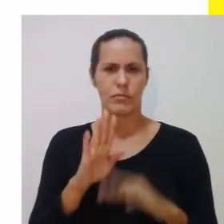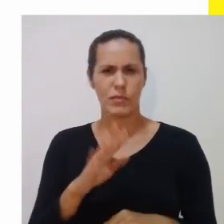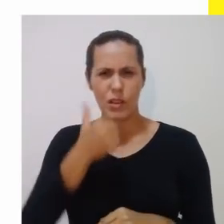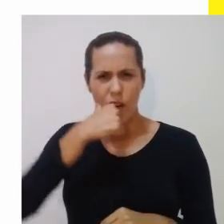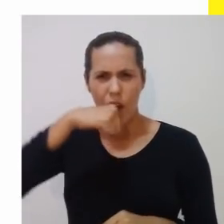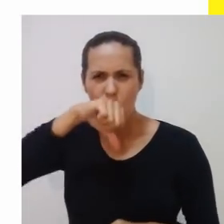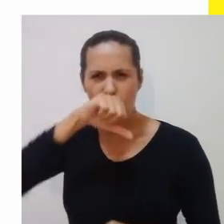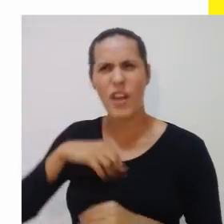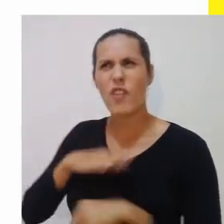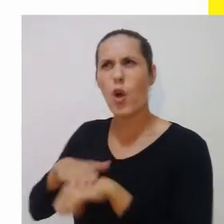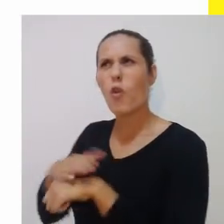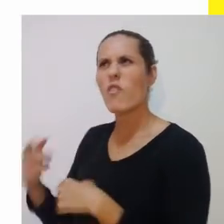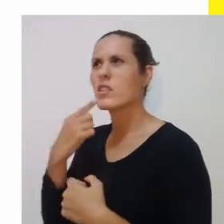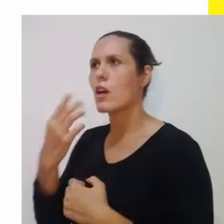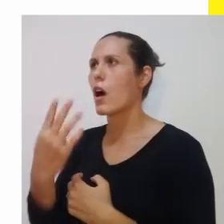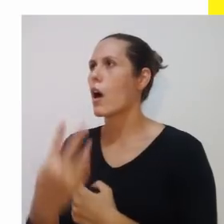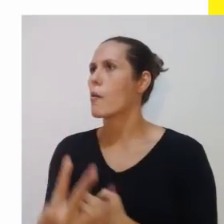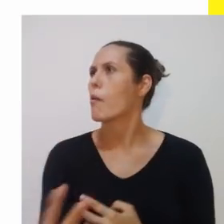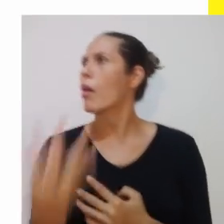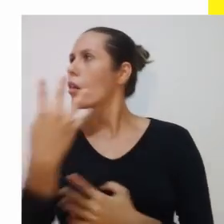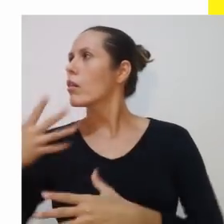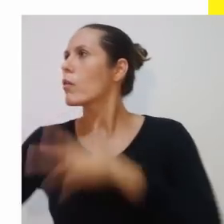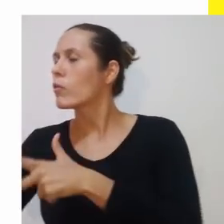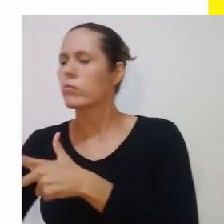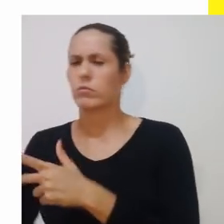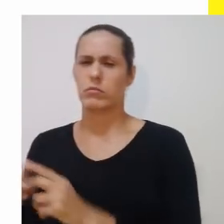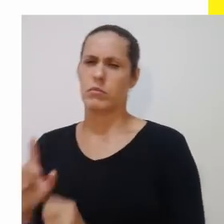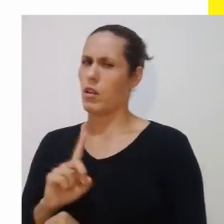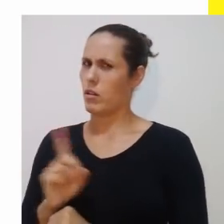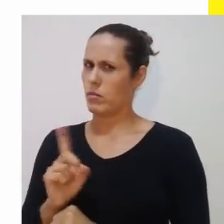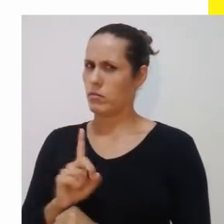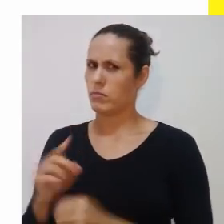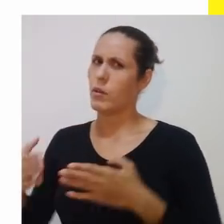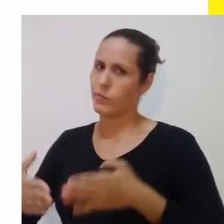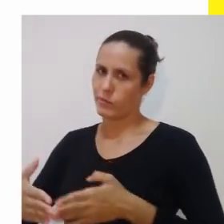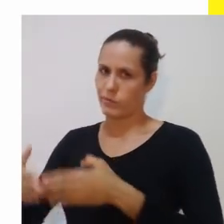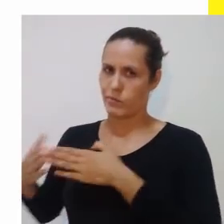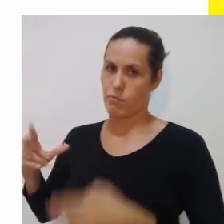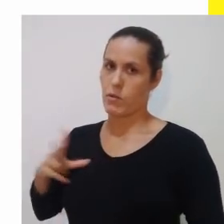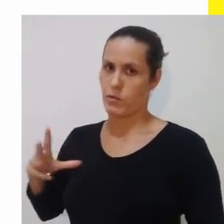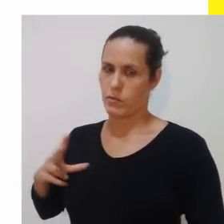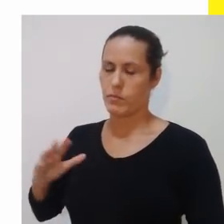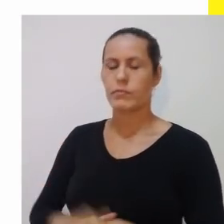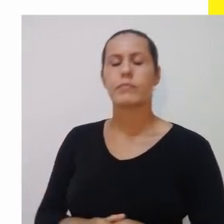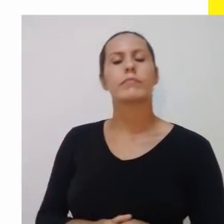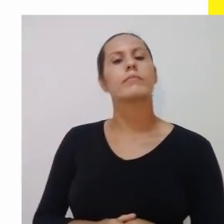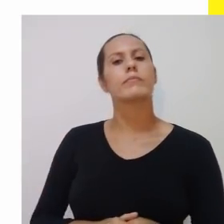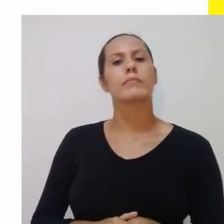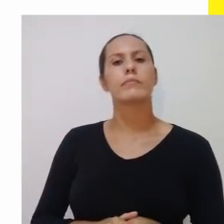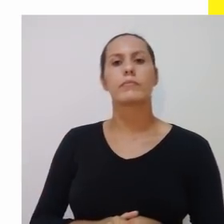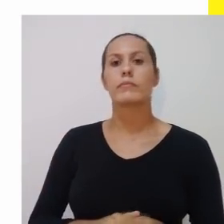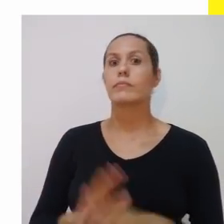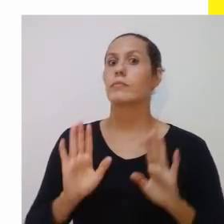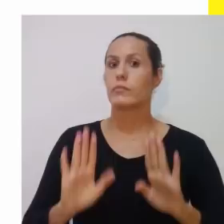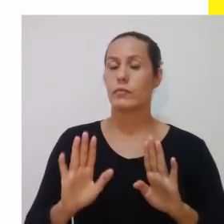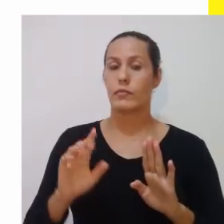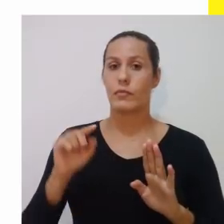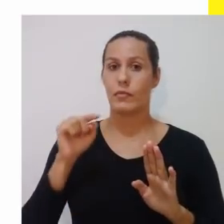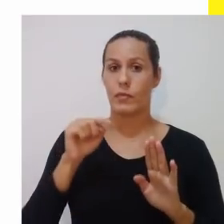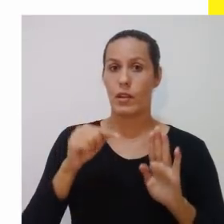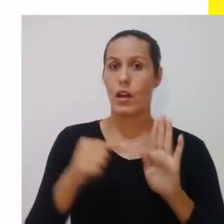dizer que a mãe não vai conversar com seu filho ali na frente dos outros. Bem, e aí as